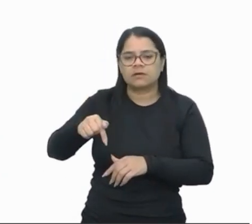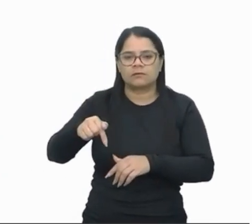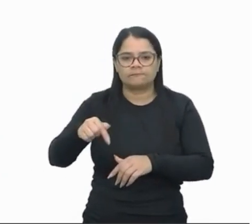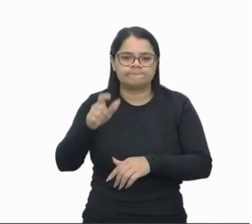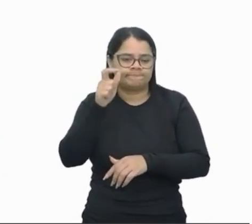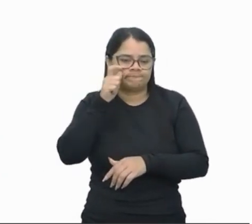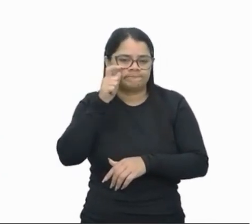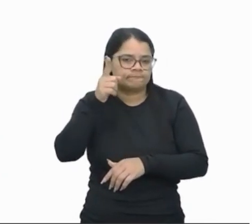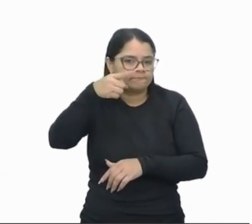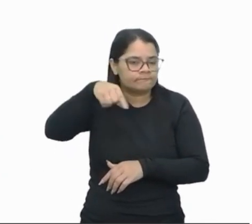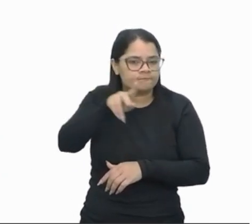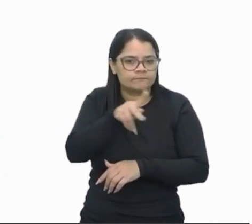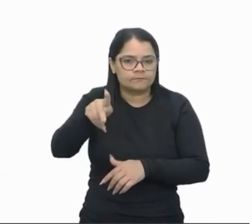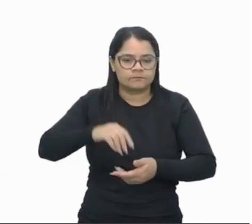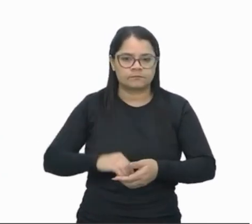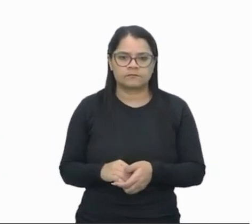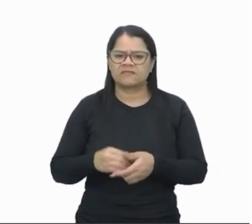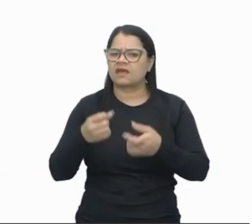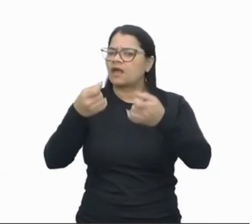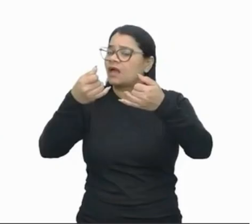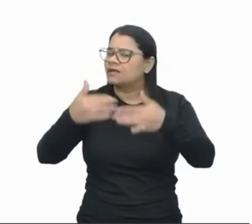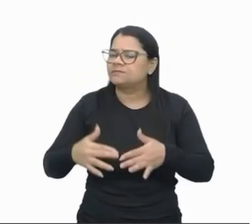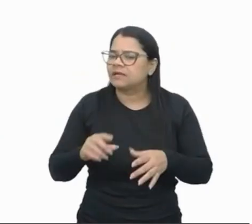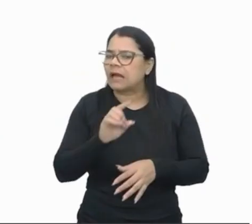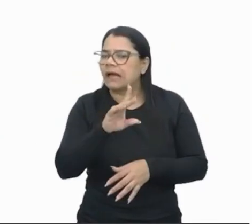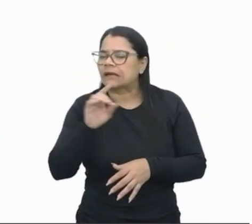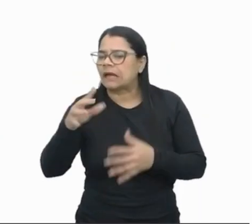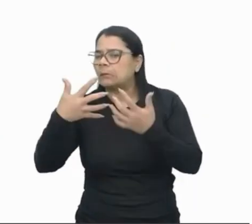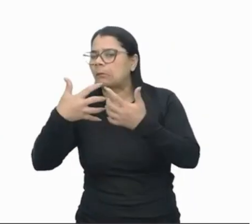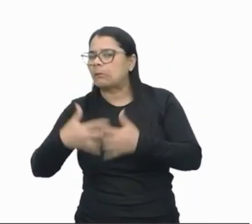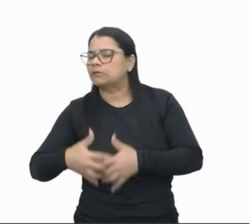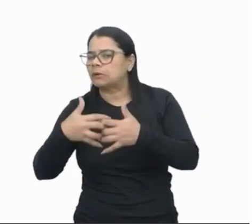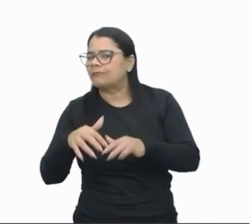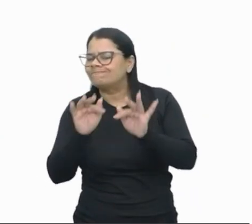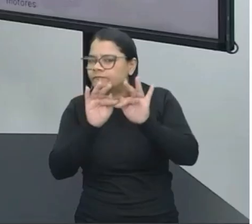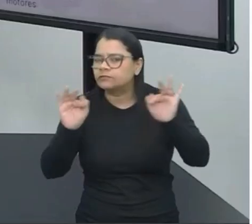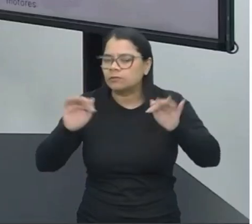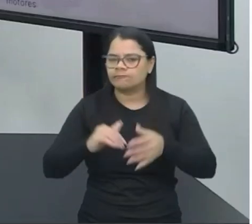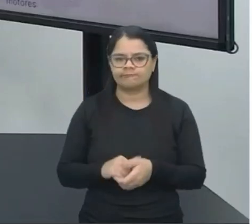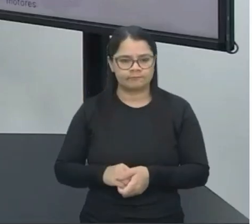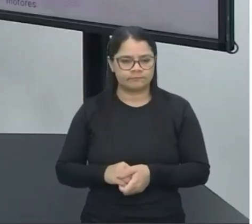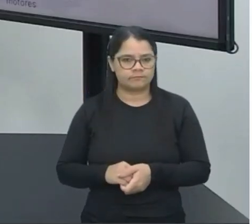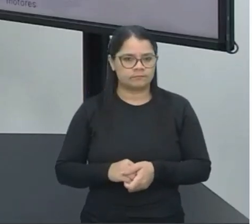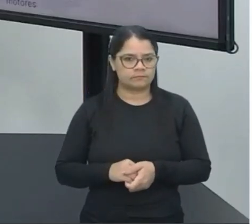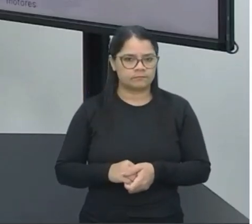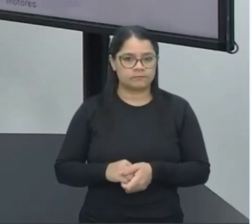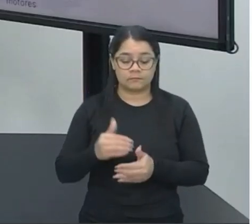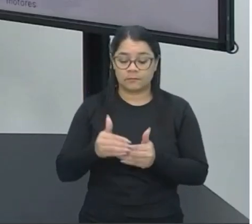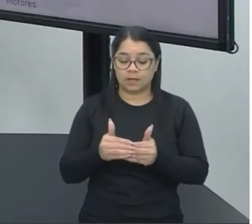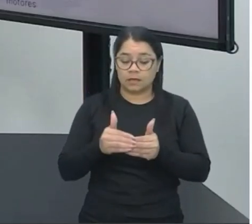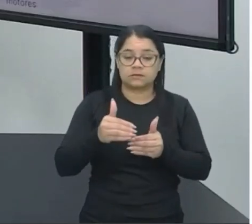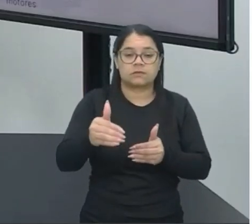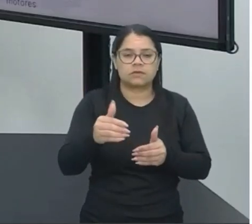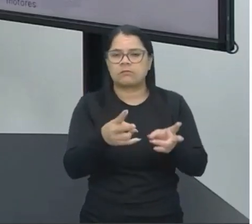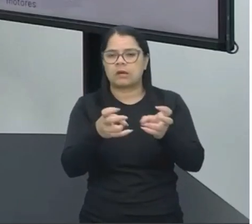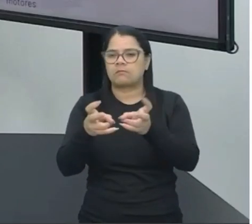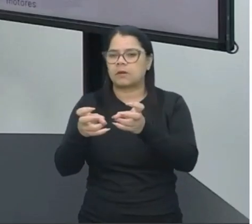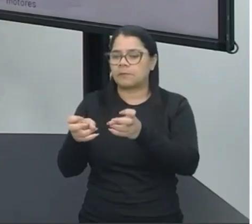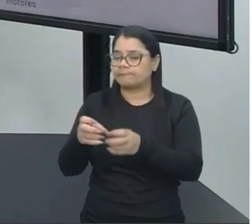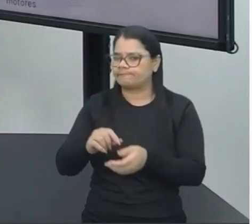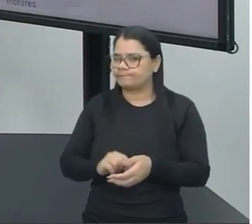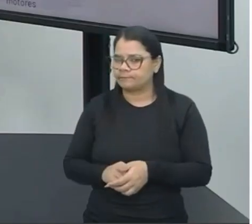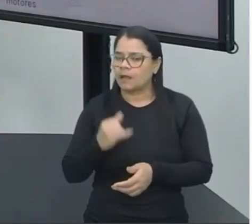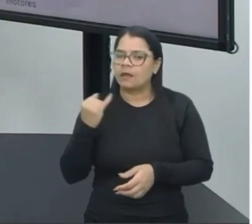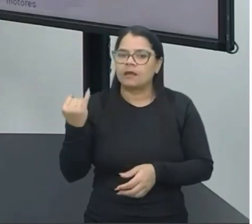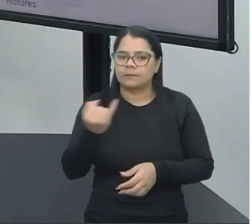interessante para você, professor, falar um pouquinho sobre cada motor e suas funcionalidades. Na sequência, vemos aqui